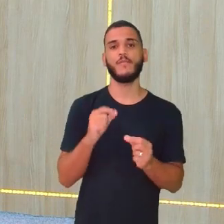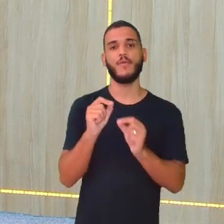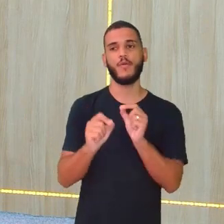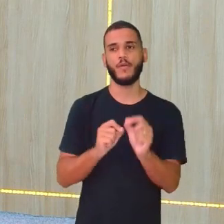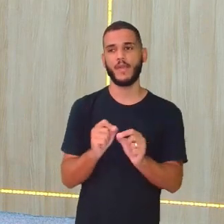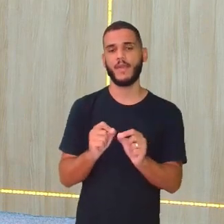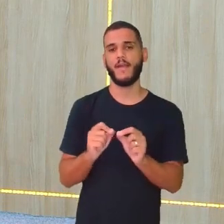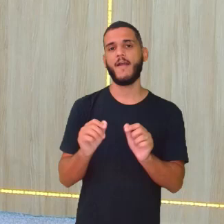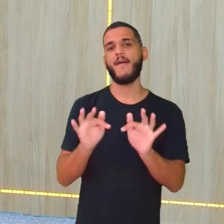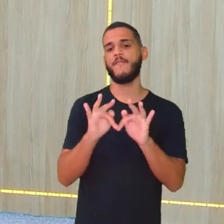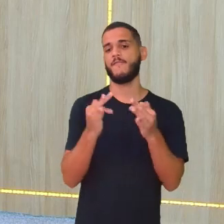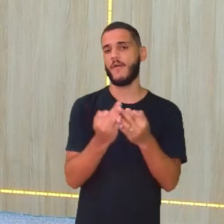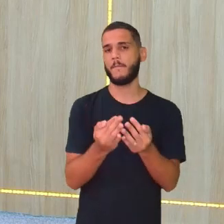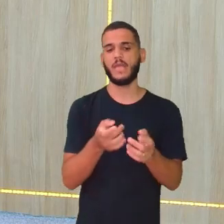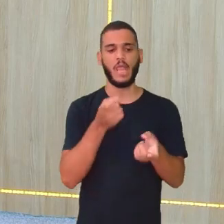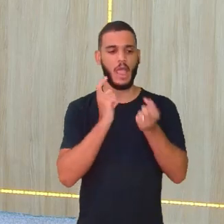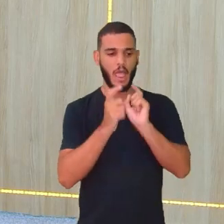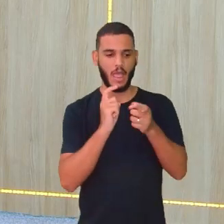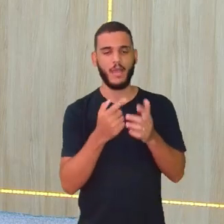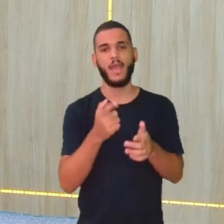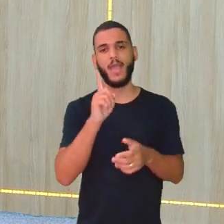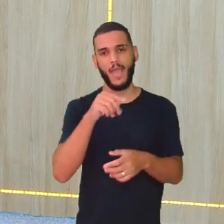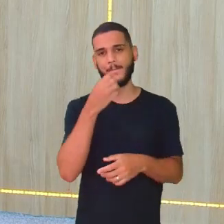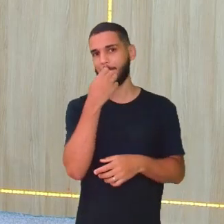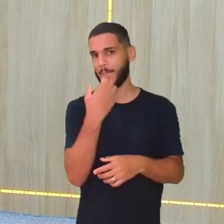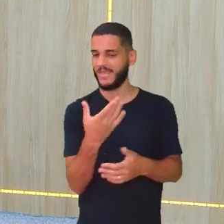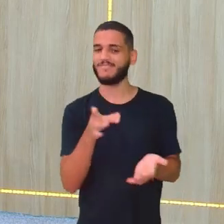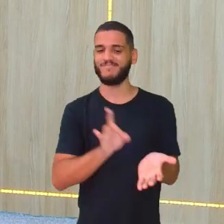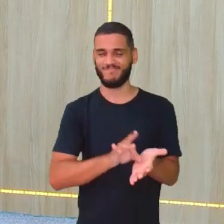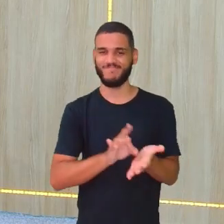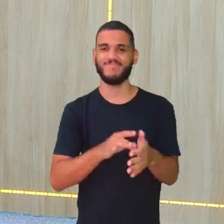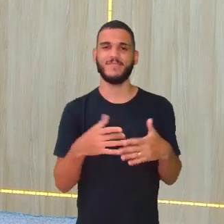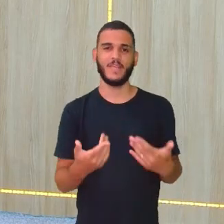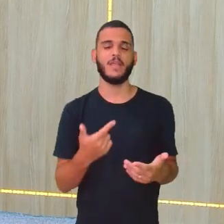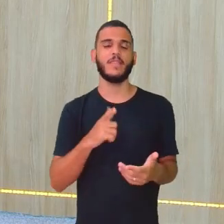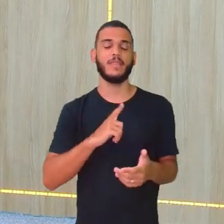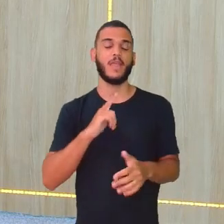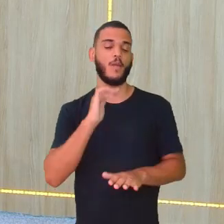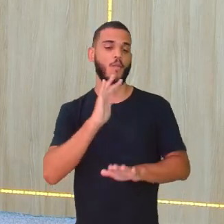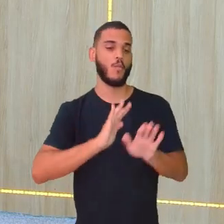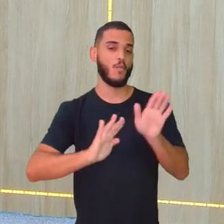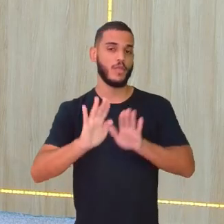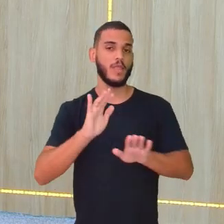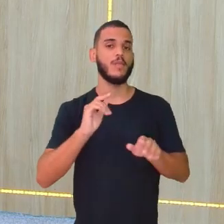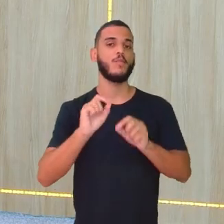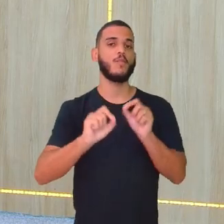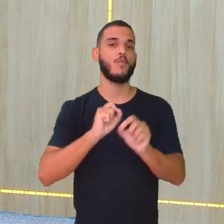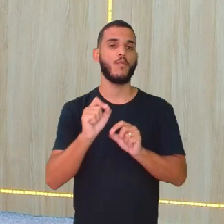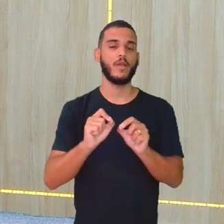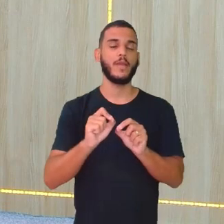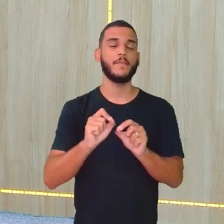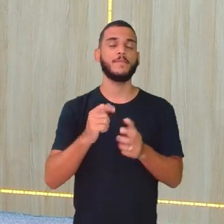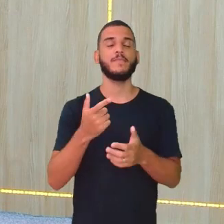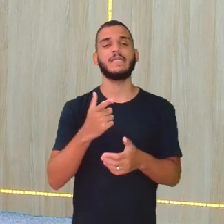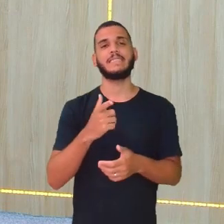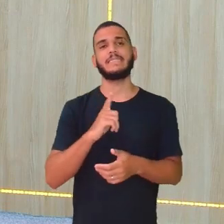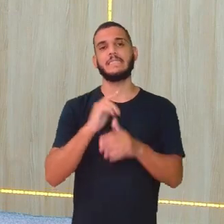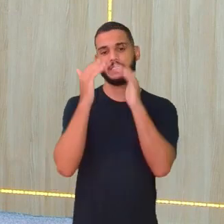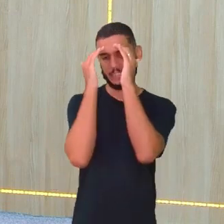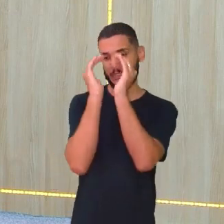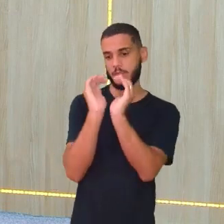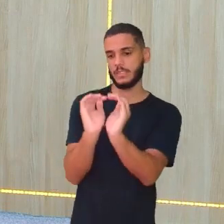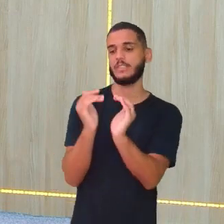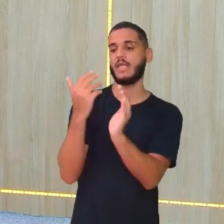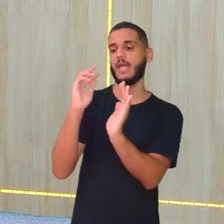assim, tá aí. Tá aí um bom É sinal. um bom sinal. E eu acho que, assim, eu tive muito cuidado para ser respeitoso com a história, porque é uma história